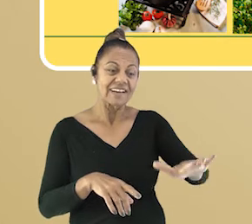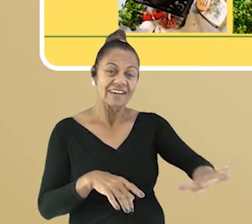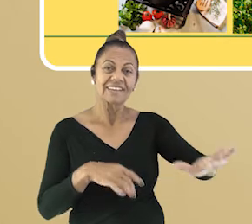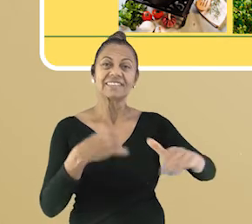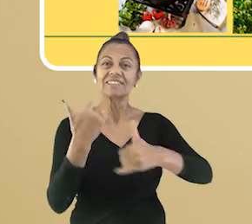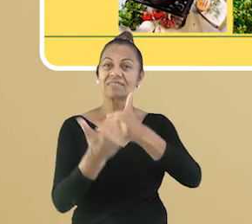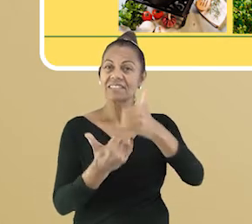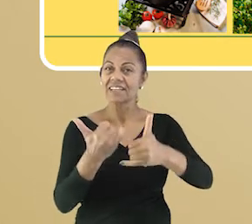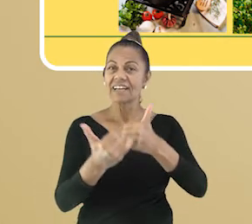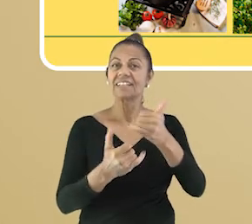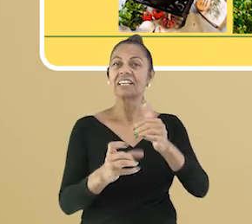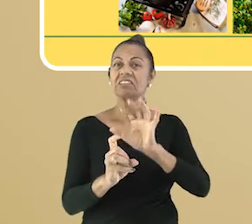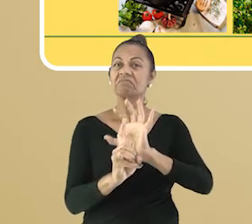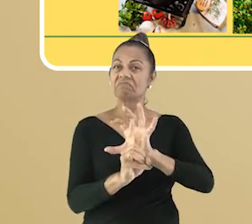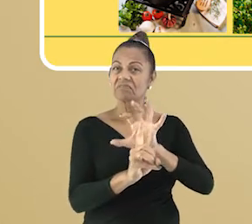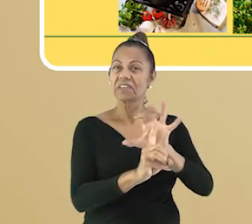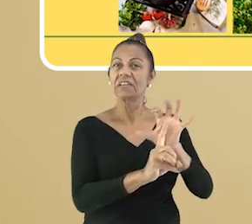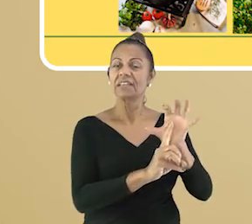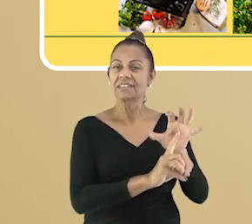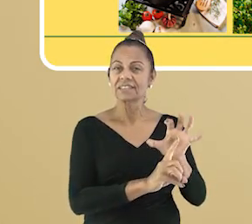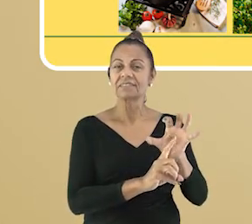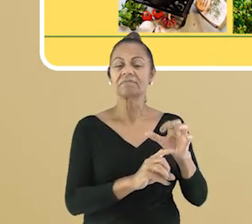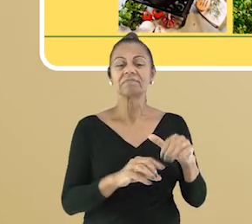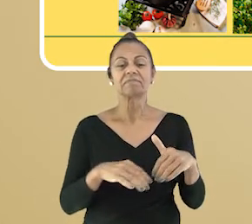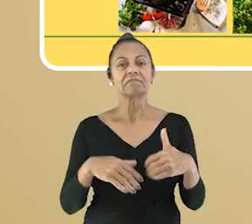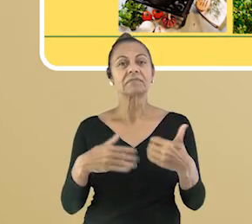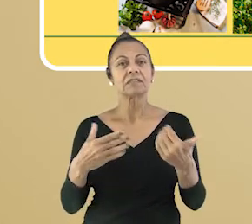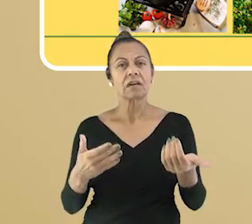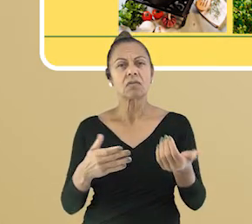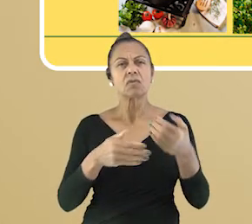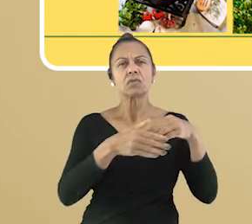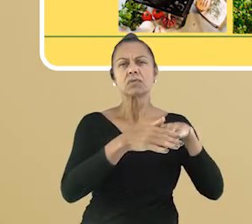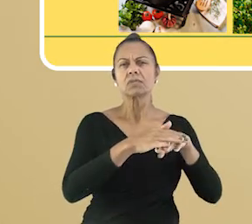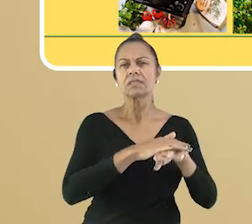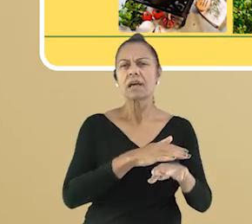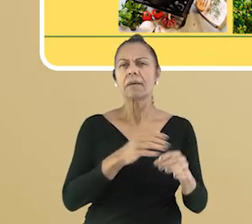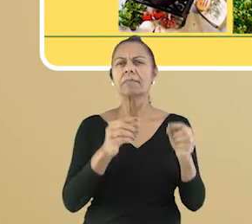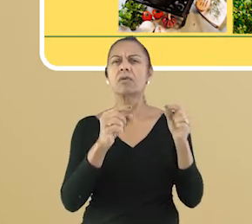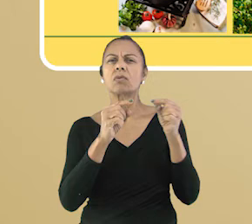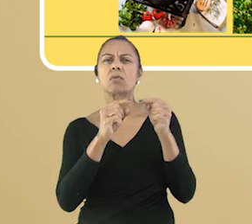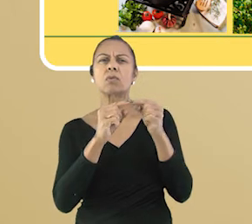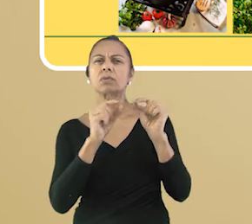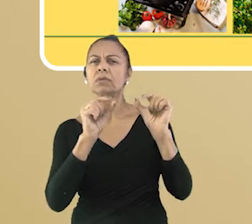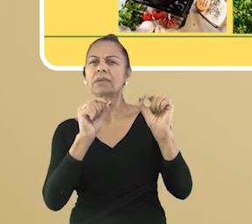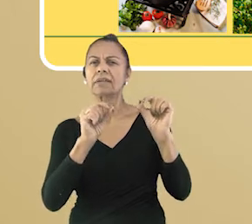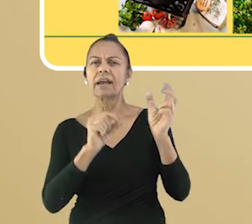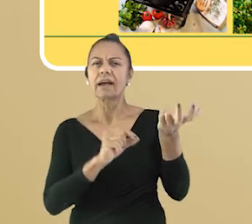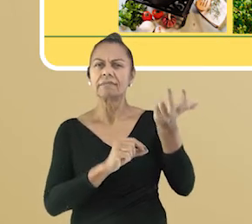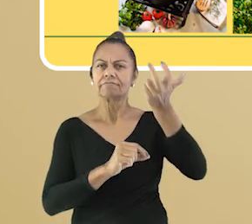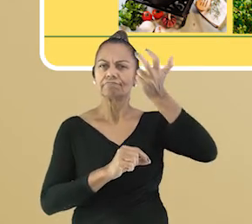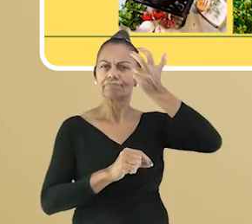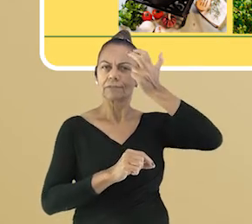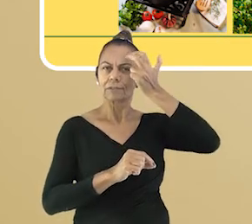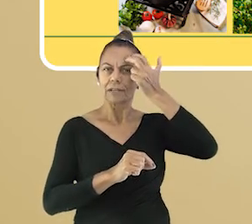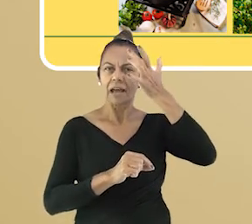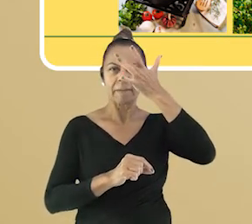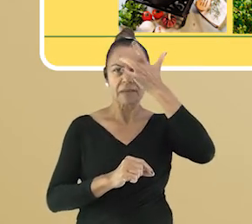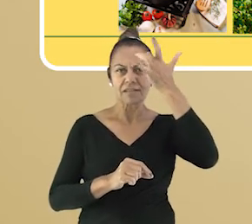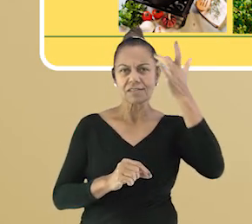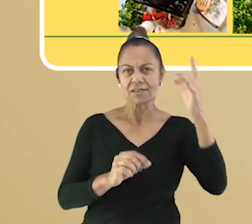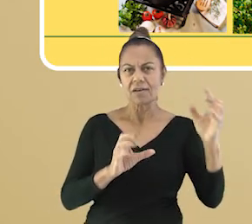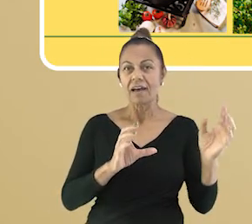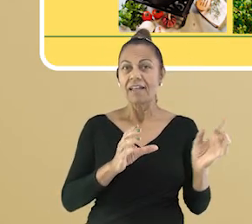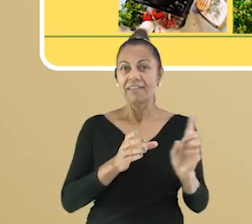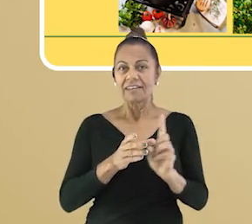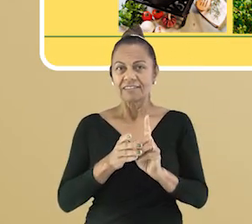crianças. Os hábitos das pessoas são direcionados de acordo com o grupo cultural no qual ela se sente